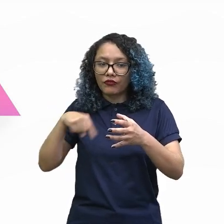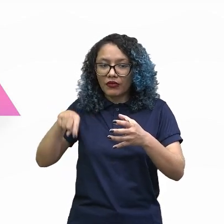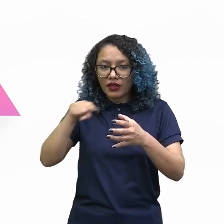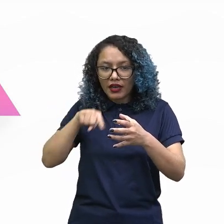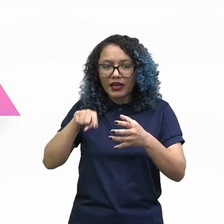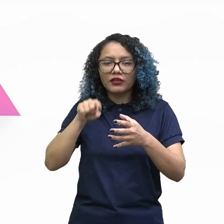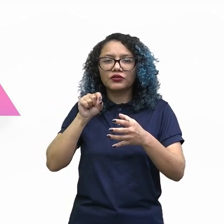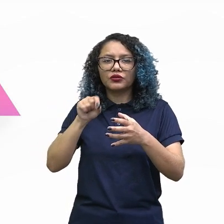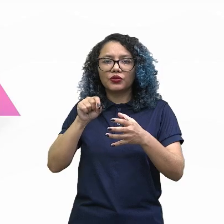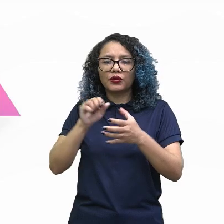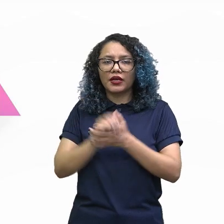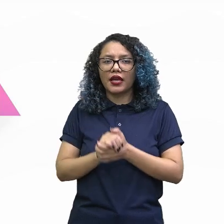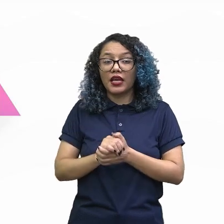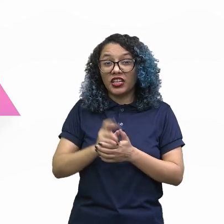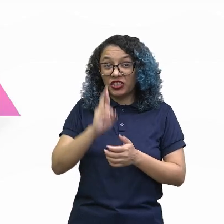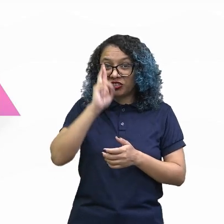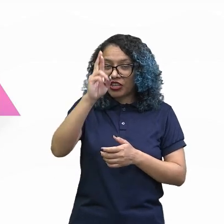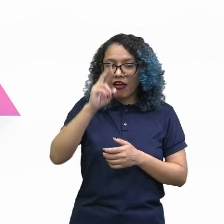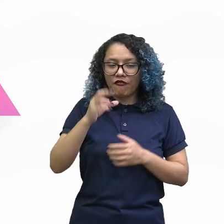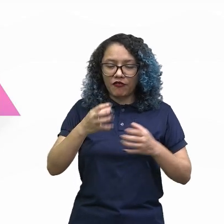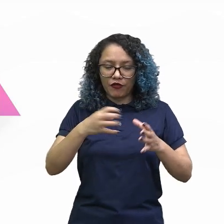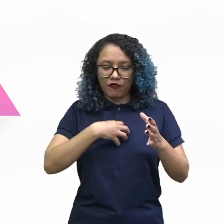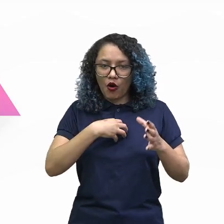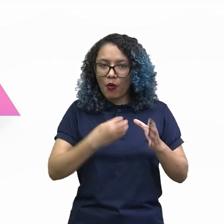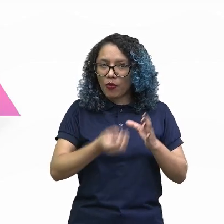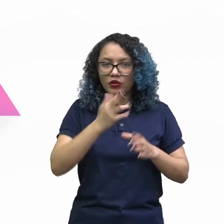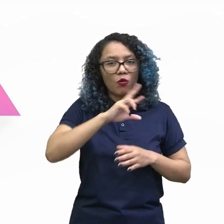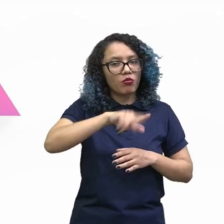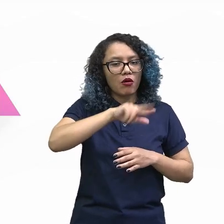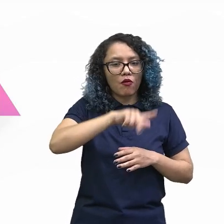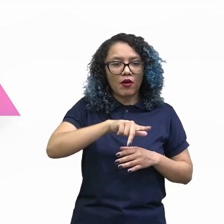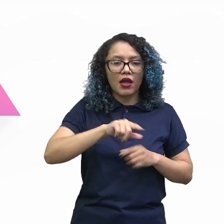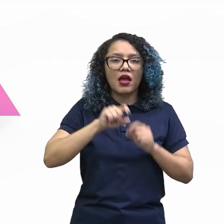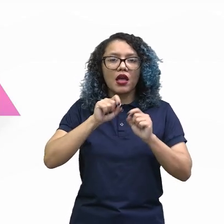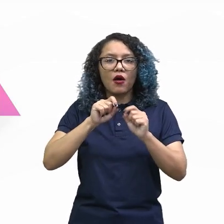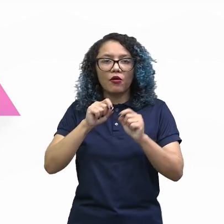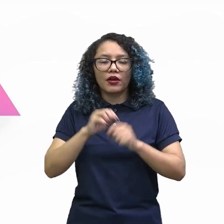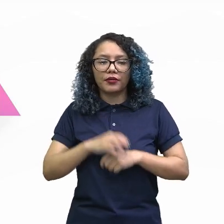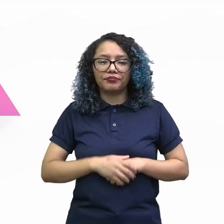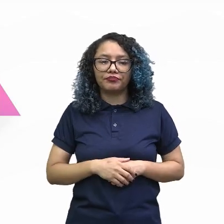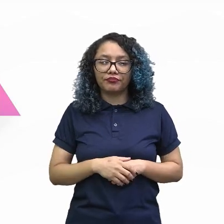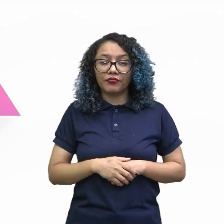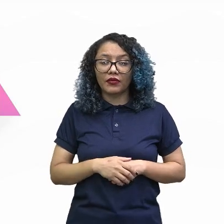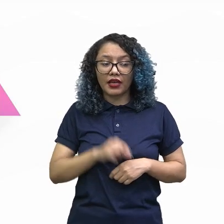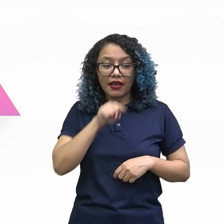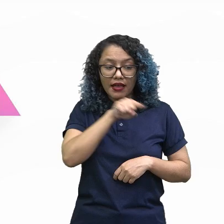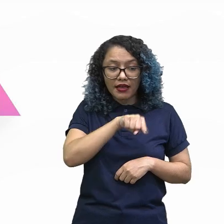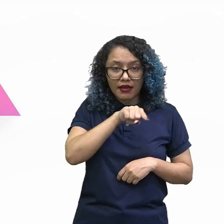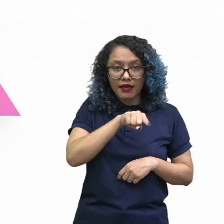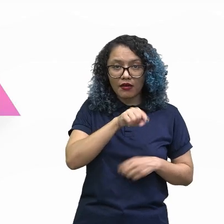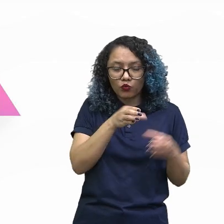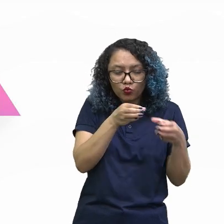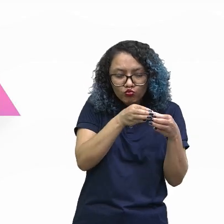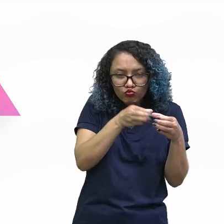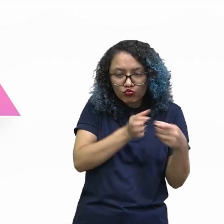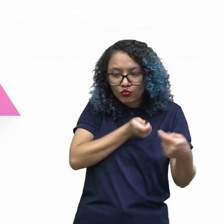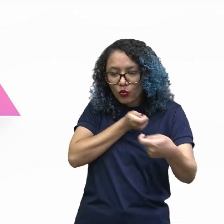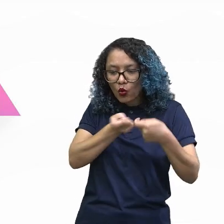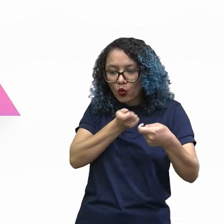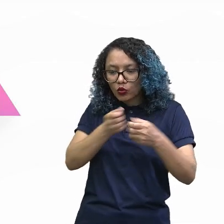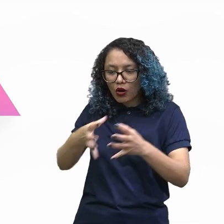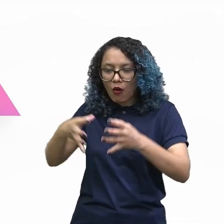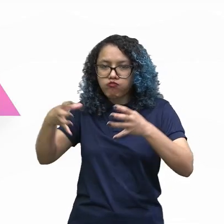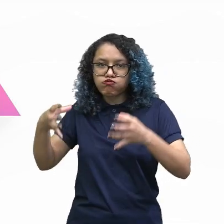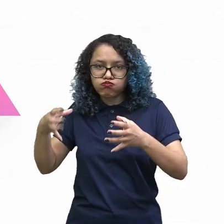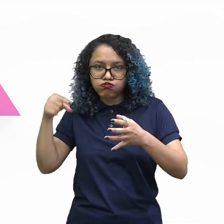são despossuídos dos meios de produção, né? Então, é a classe dominada, são a maioria da